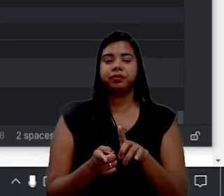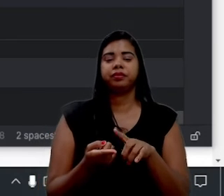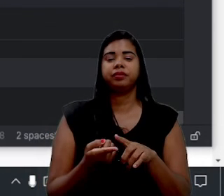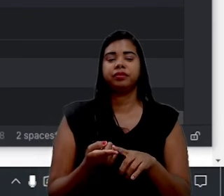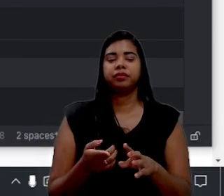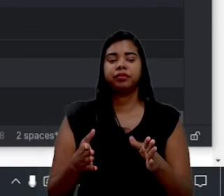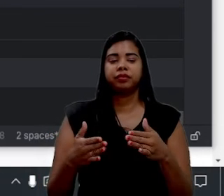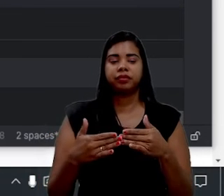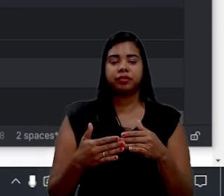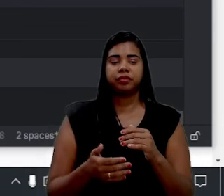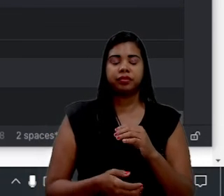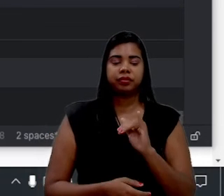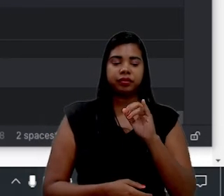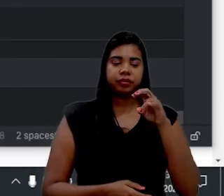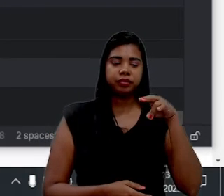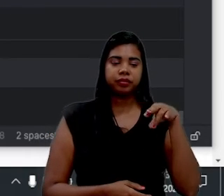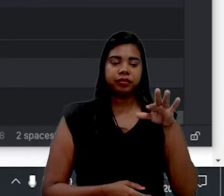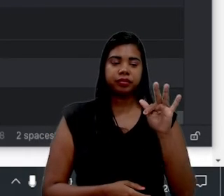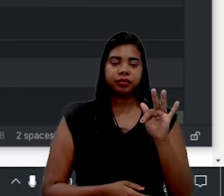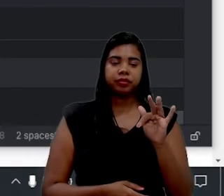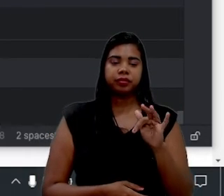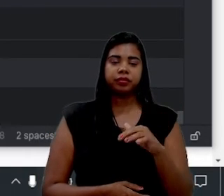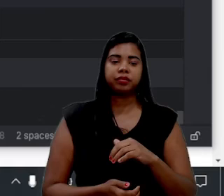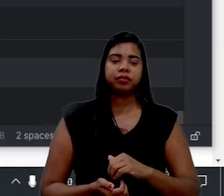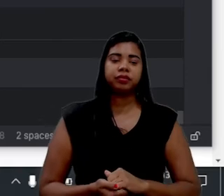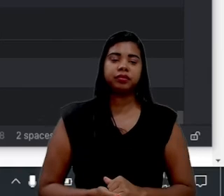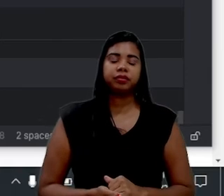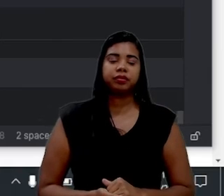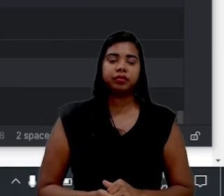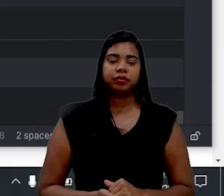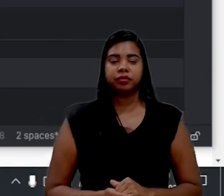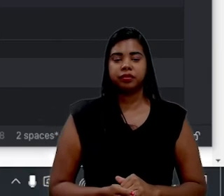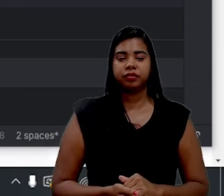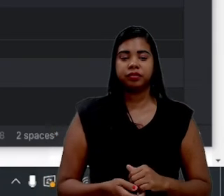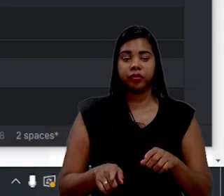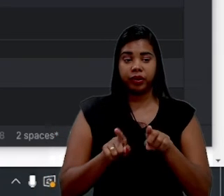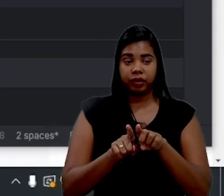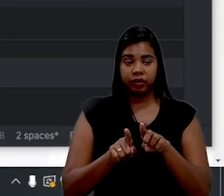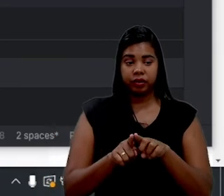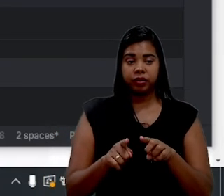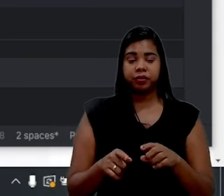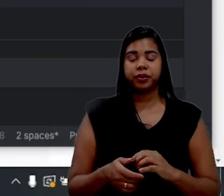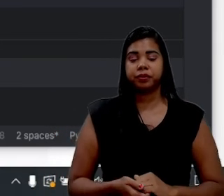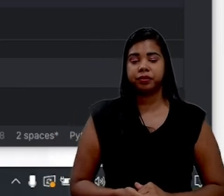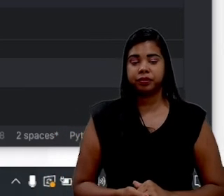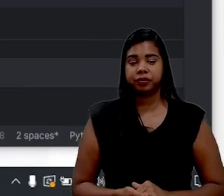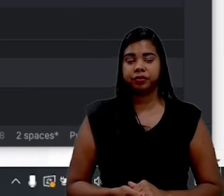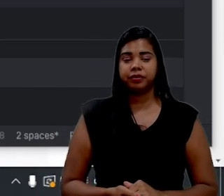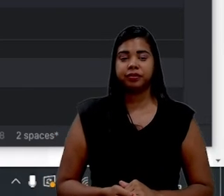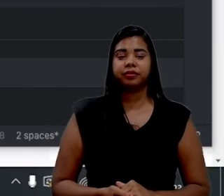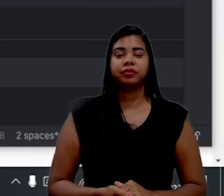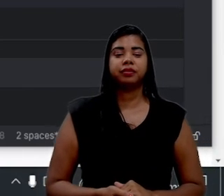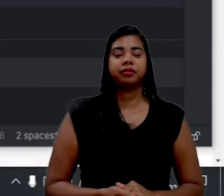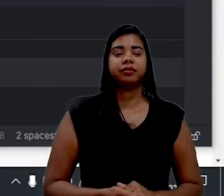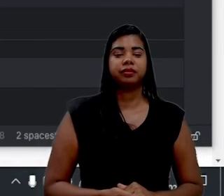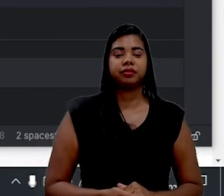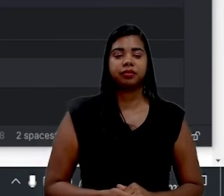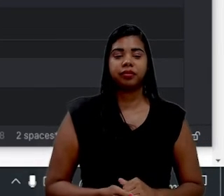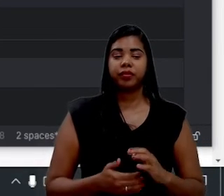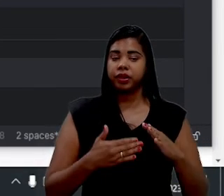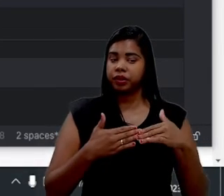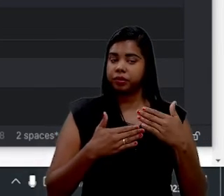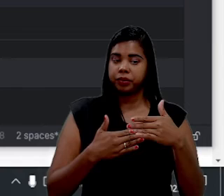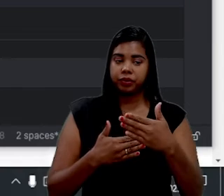o fechamento do if. Lá em cima o for também, end for, tá? Para fechar o for, se né, tiver o for e assim por diante,